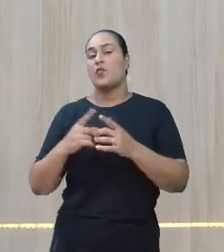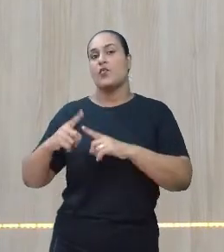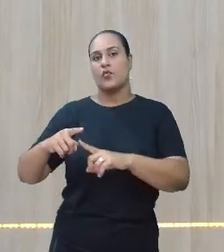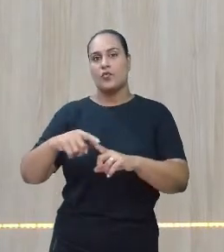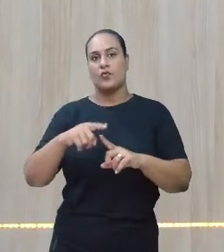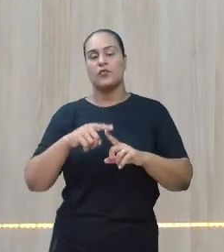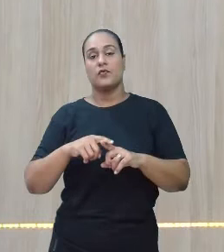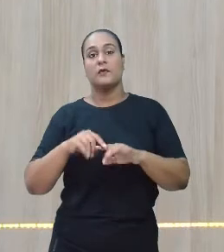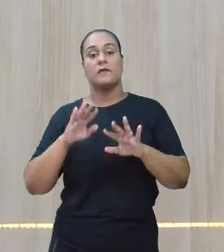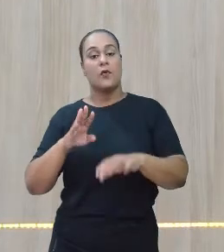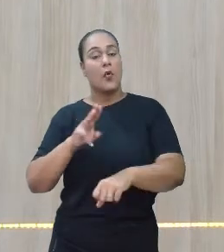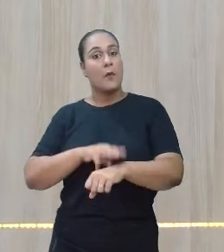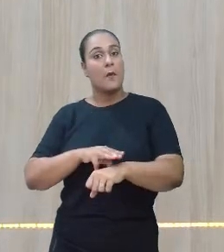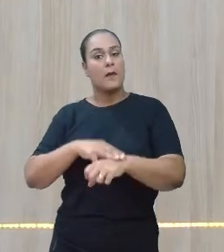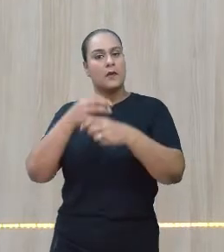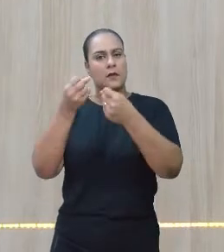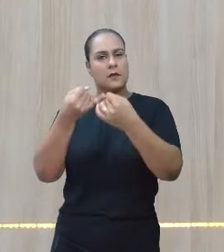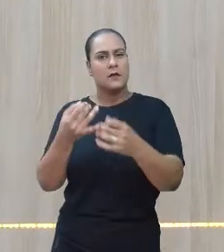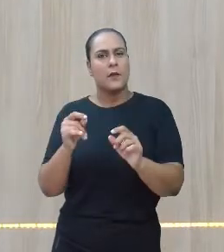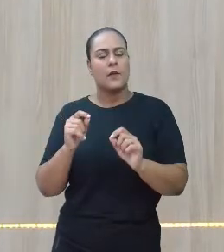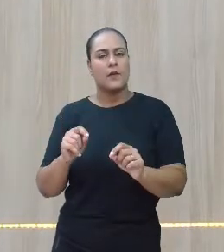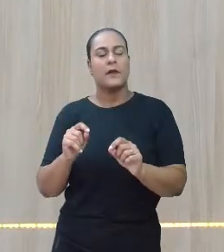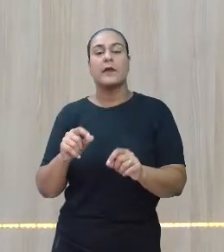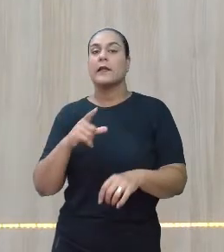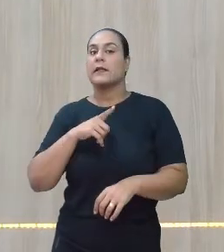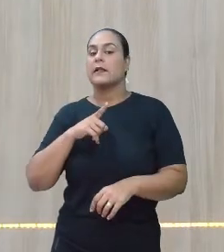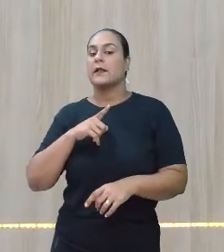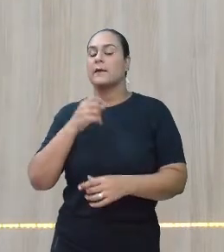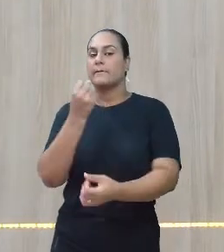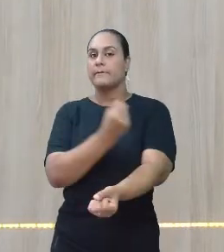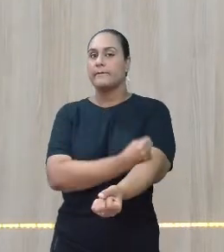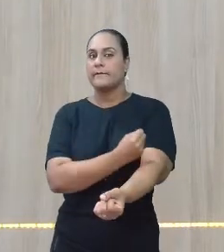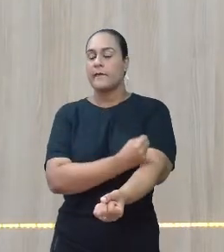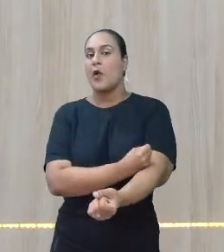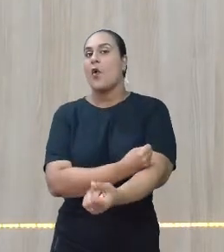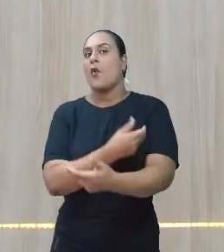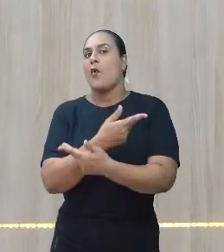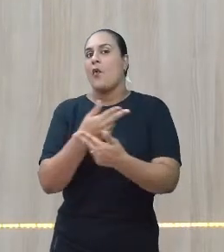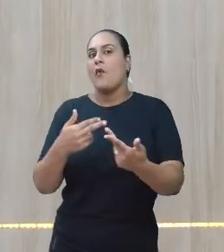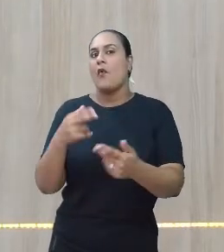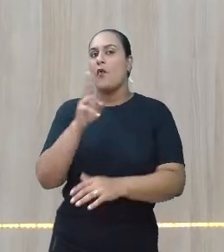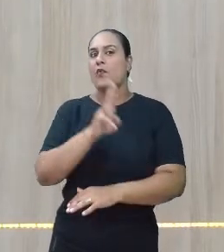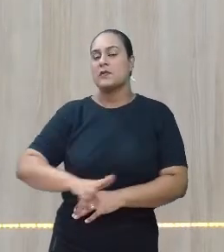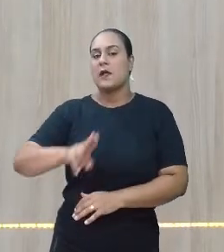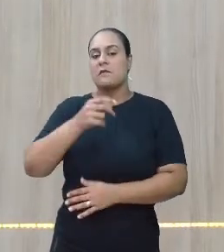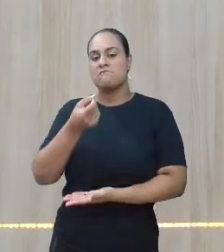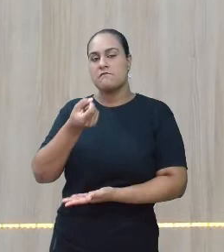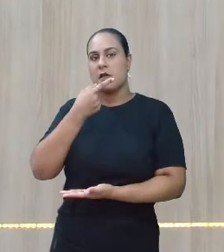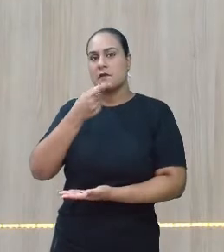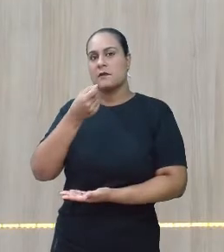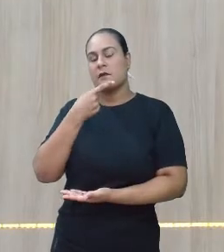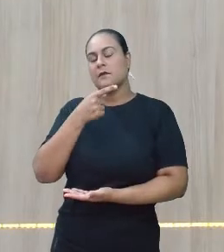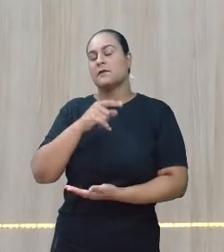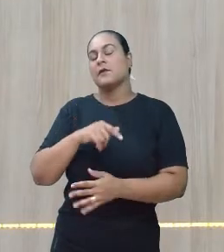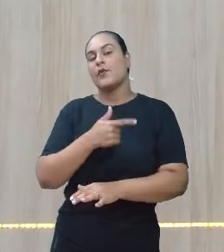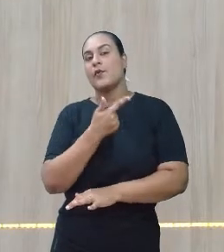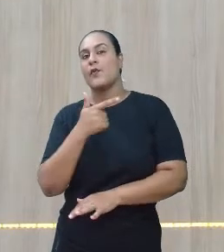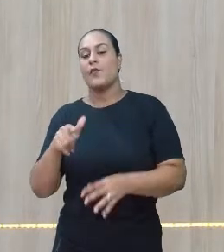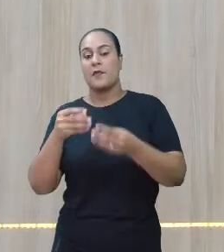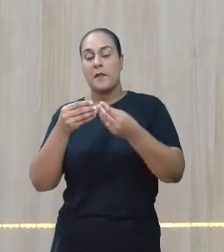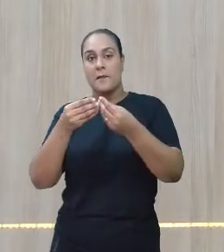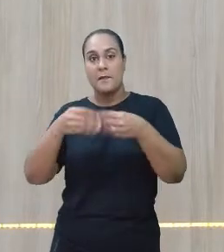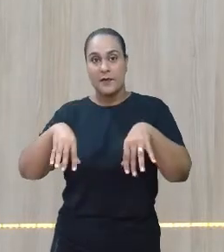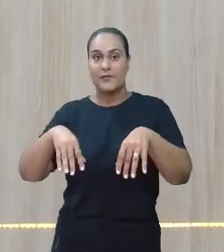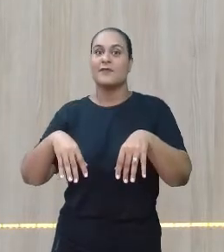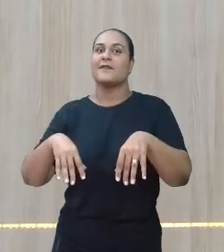explicar isso, né? Existem drogas que são usadas como medicamentos e outras que prejudicam a saúde e são chamadas de